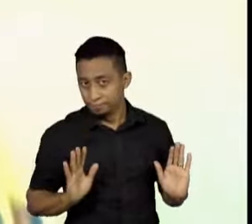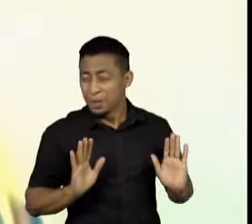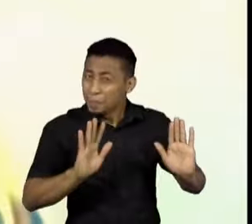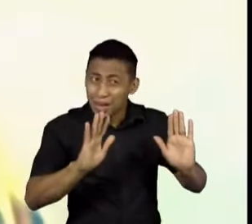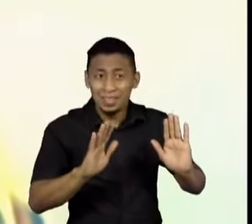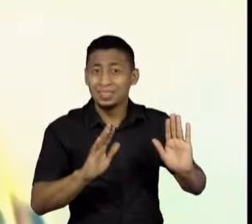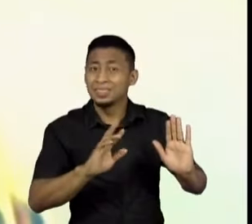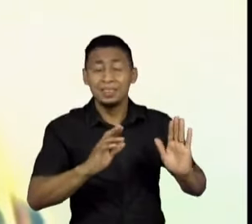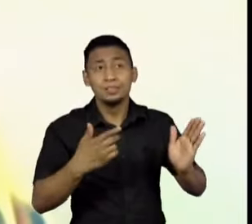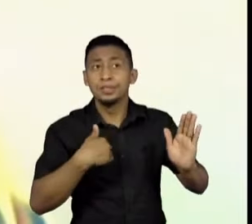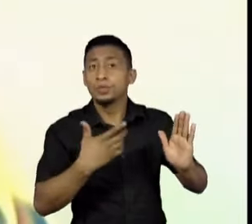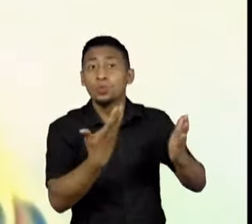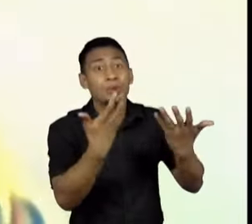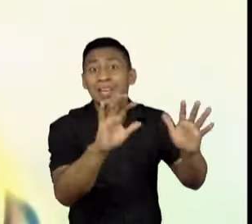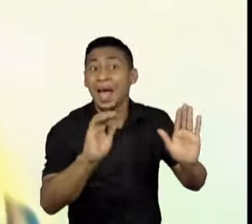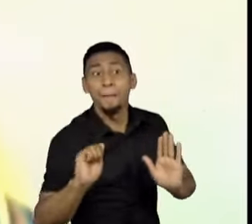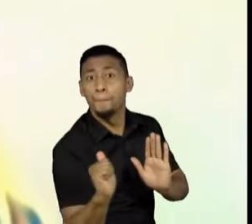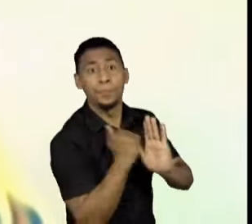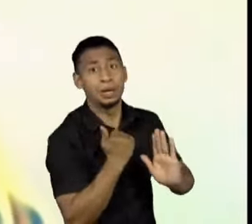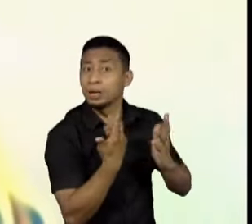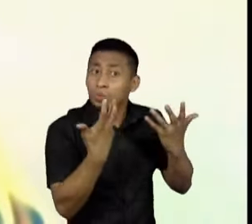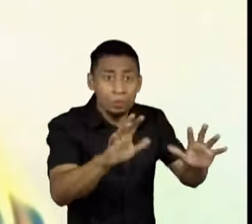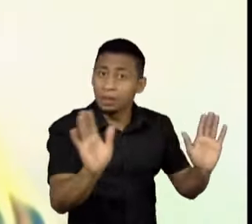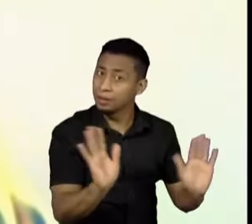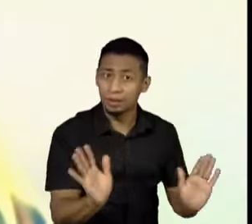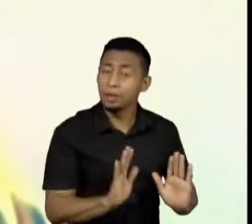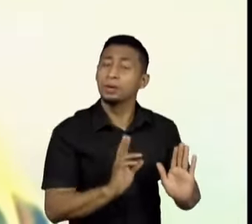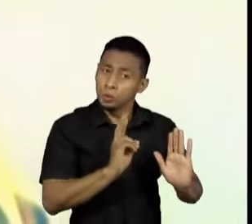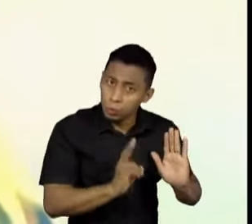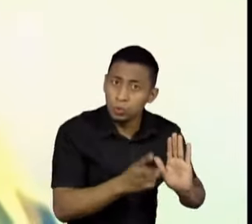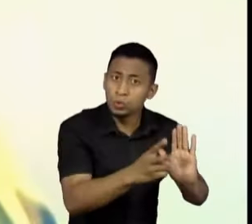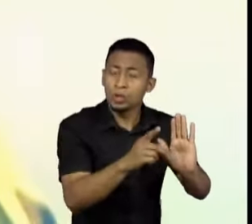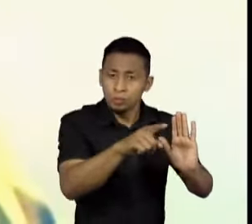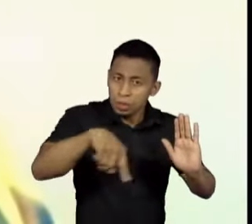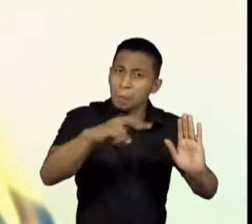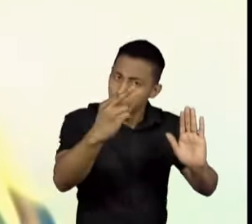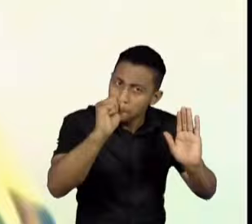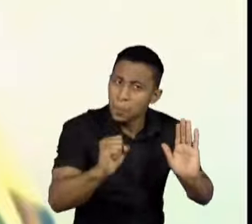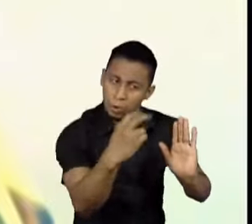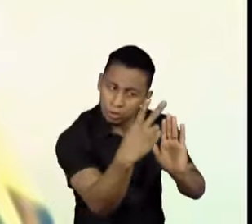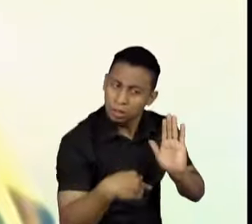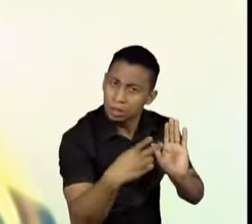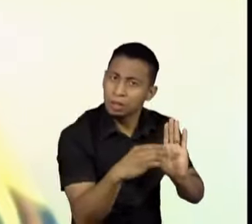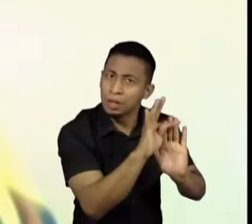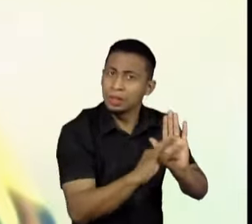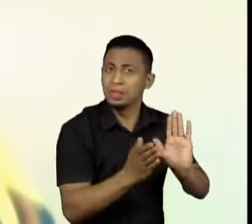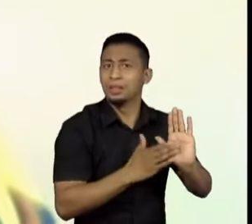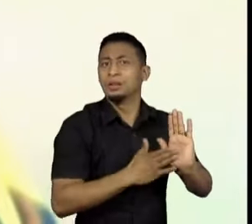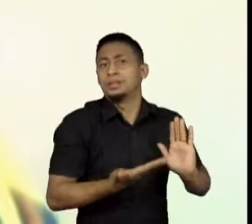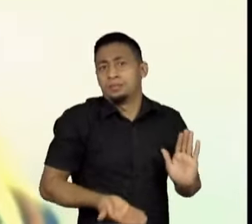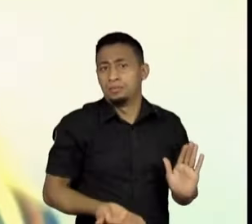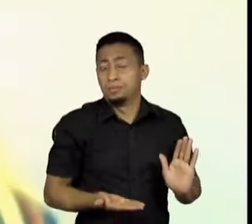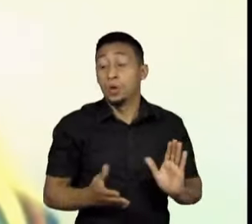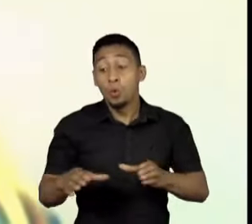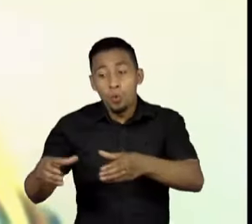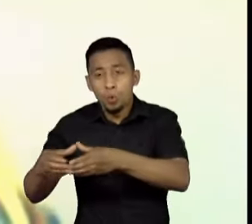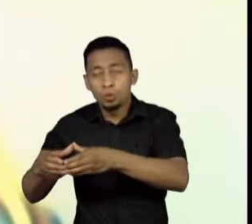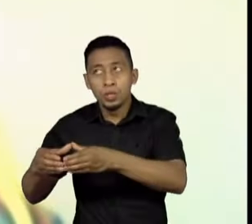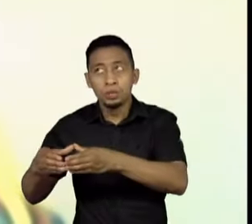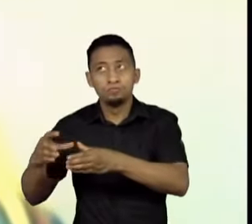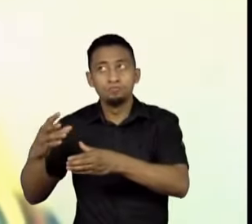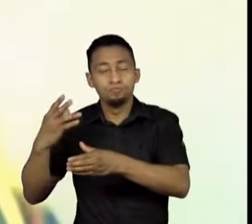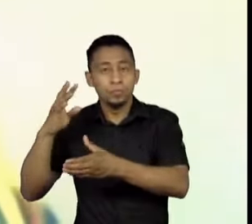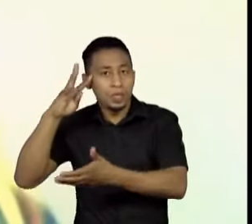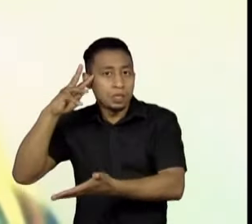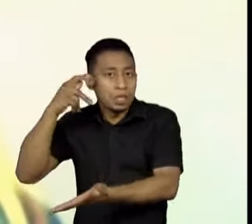possibilidade dessa leitura ser produzida, não. Essa leitura ela pode ser produzida, mas o conselho optou por uma